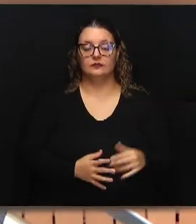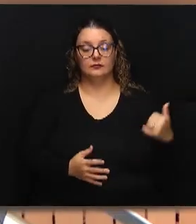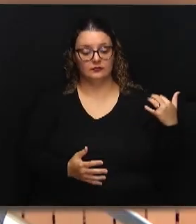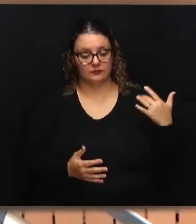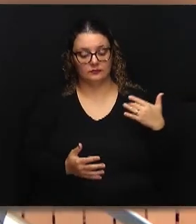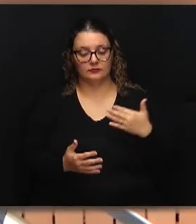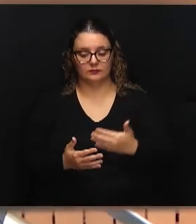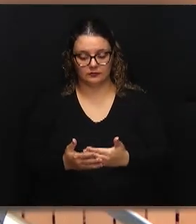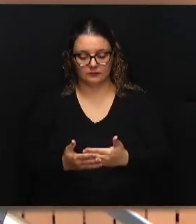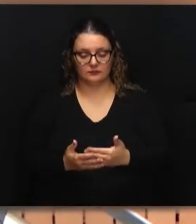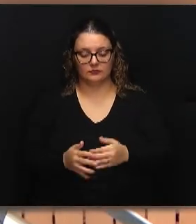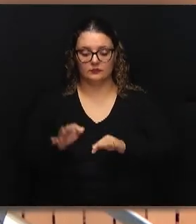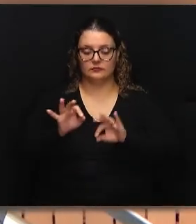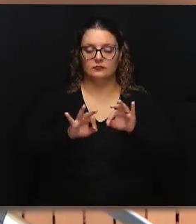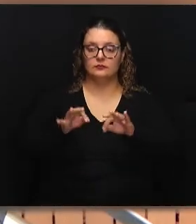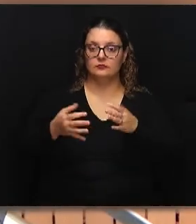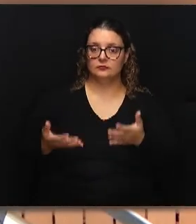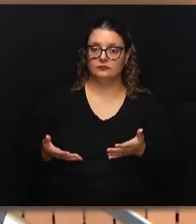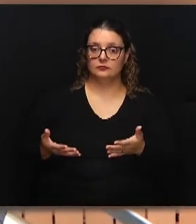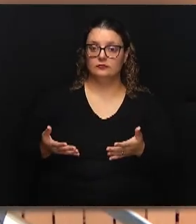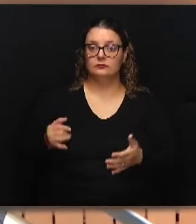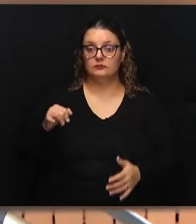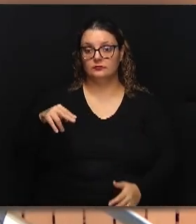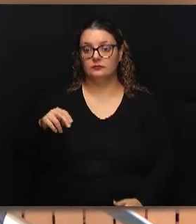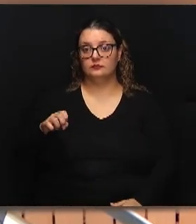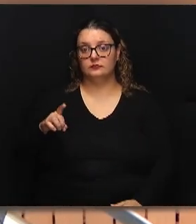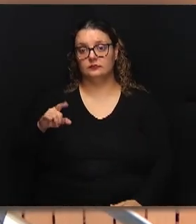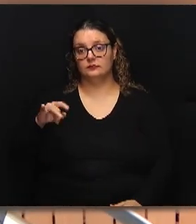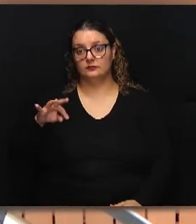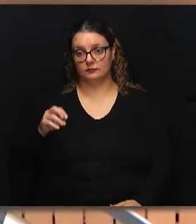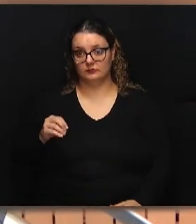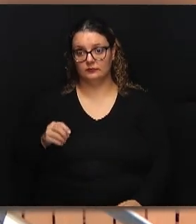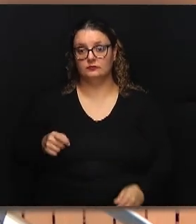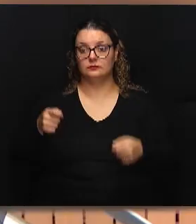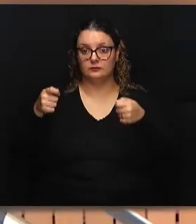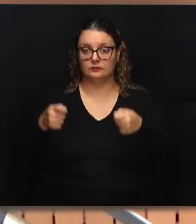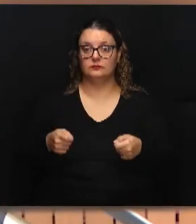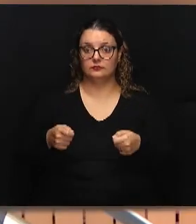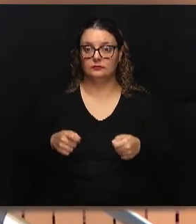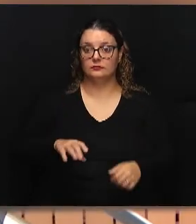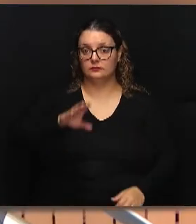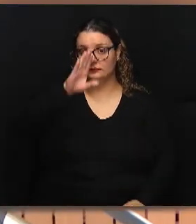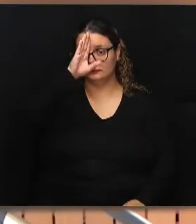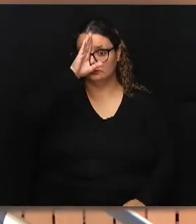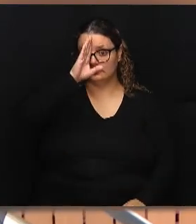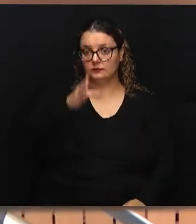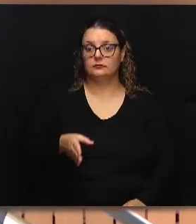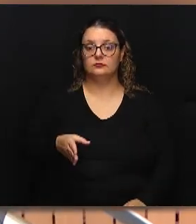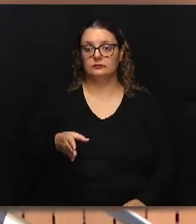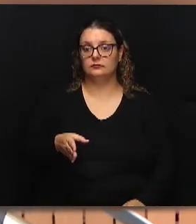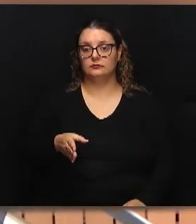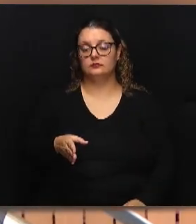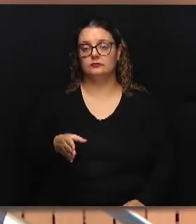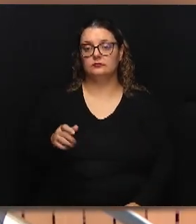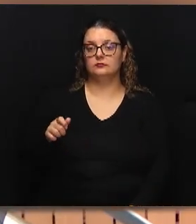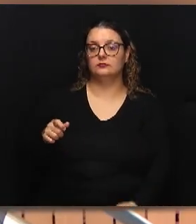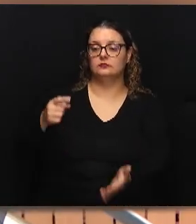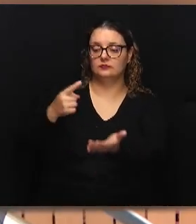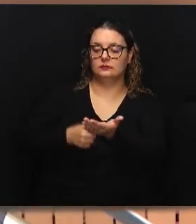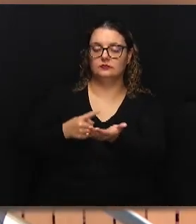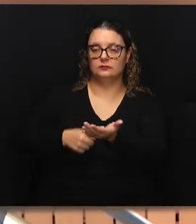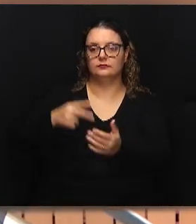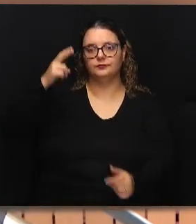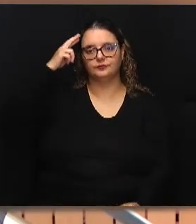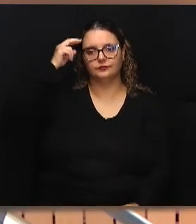jornada, esse projeto inédito se consolidou como a principal agenda de cultura,